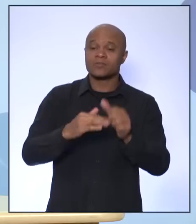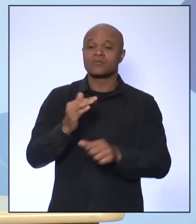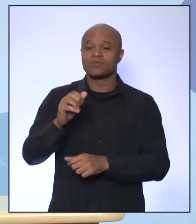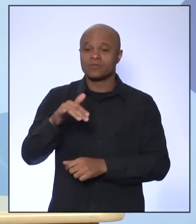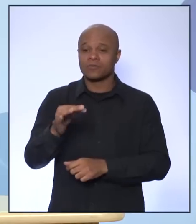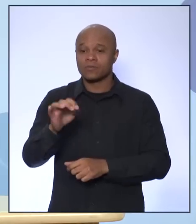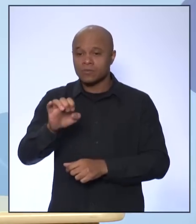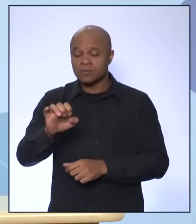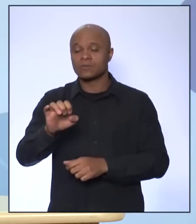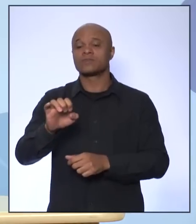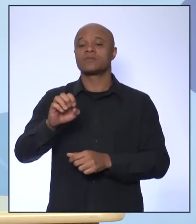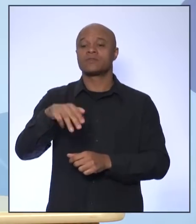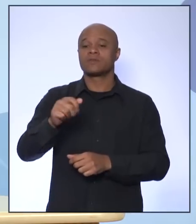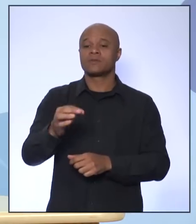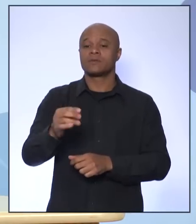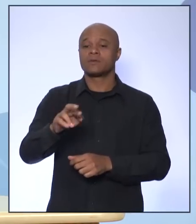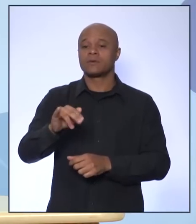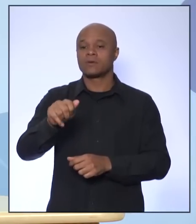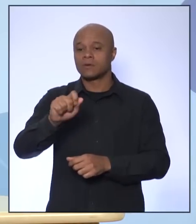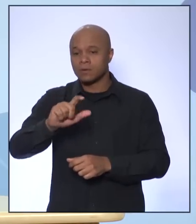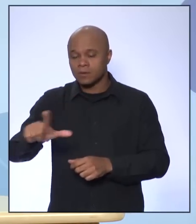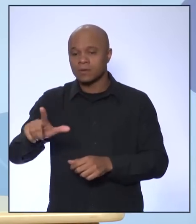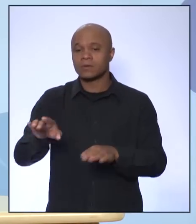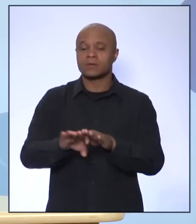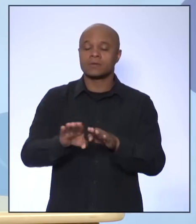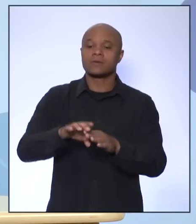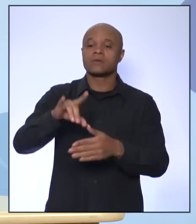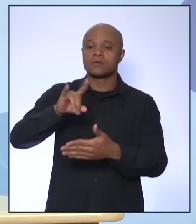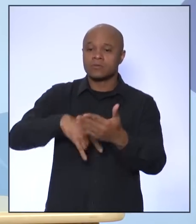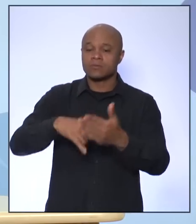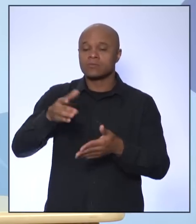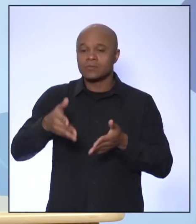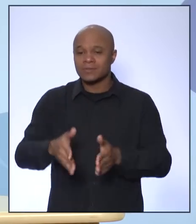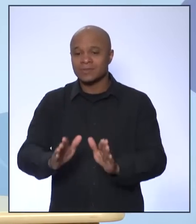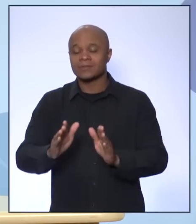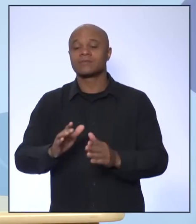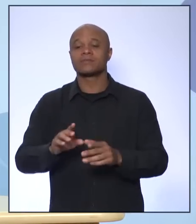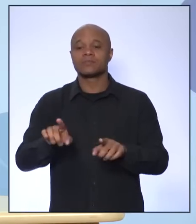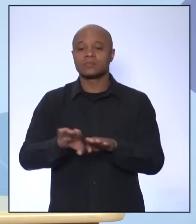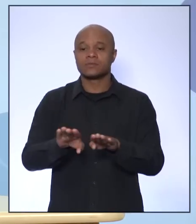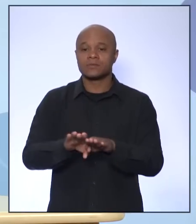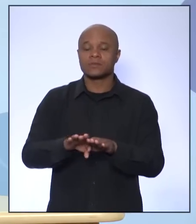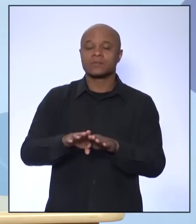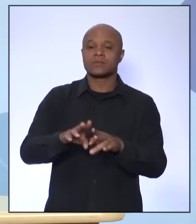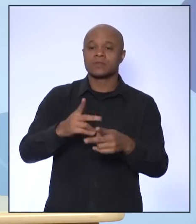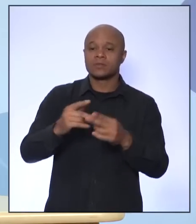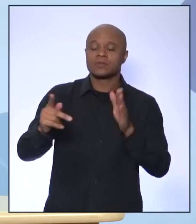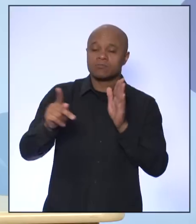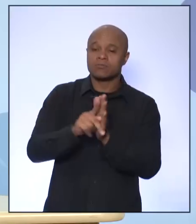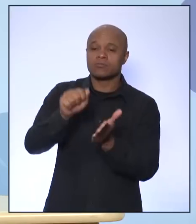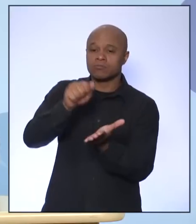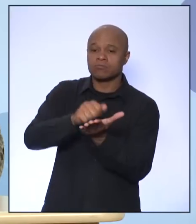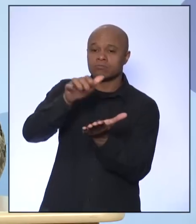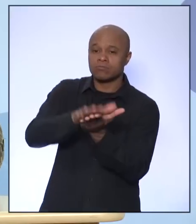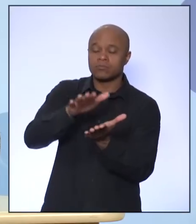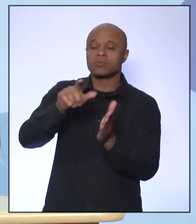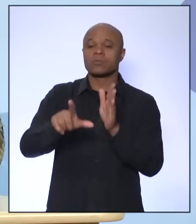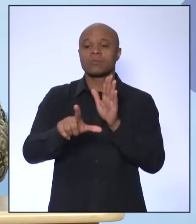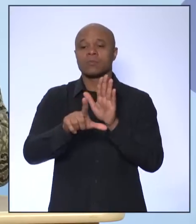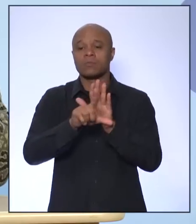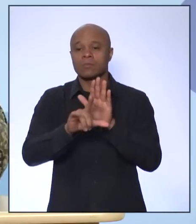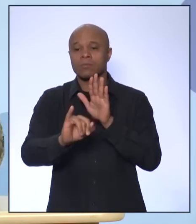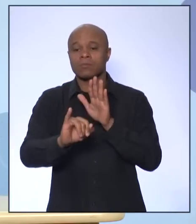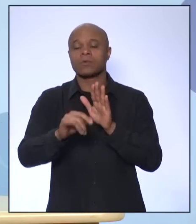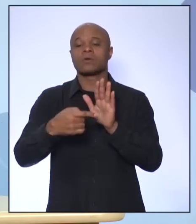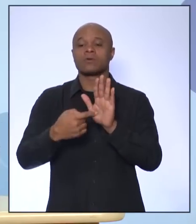documentos oficiais, como certidões de nascimento e processos criminais. Os processos criminais, eles mostram como que a lei, ao